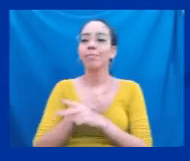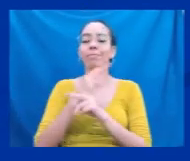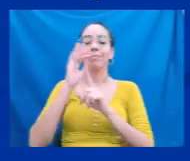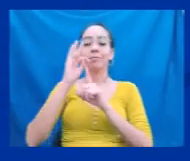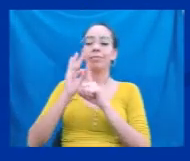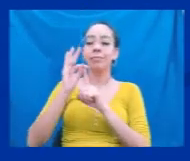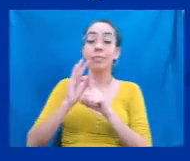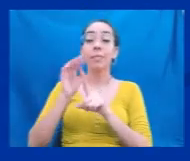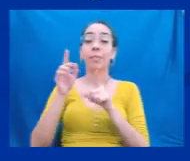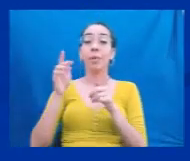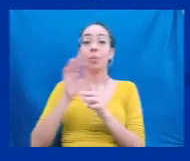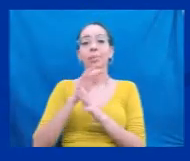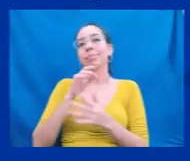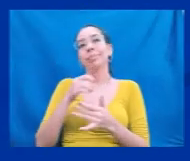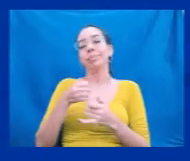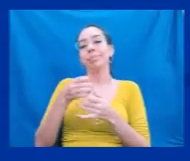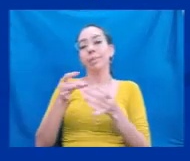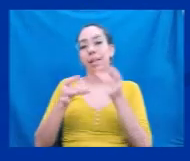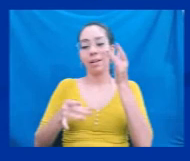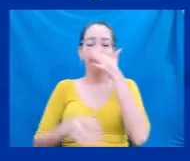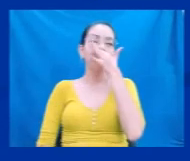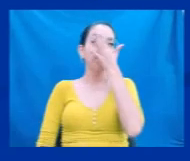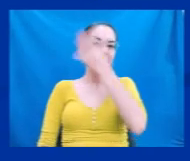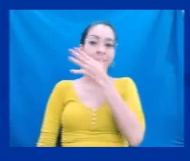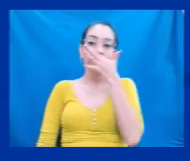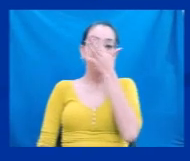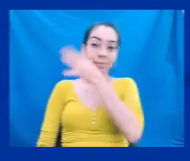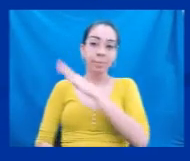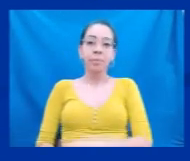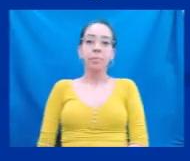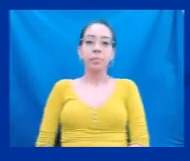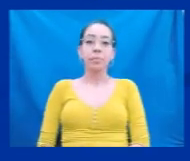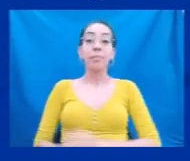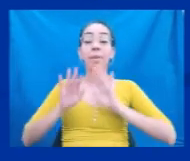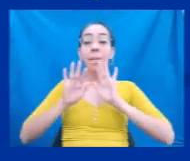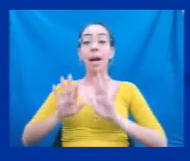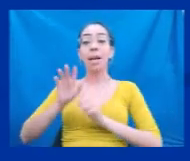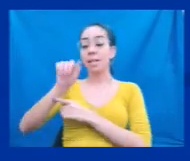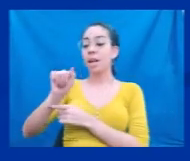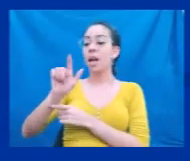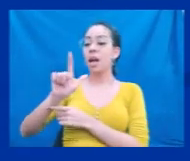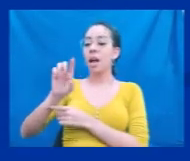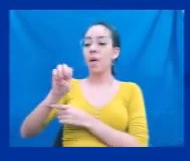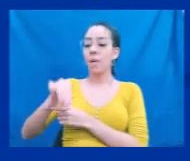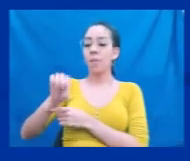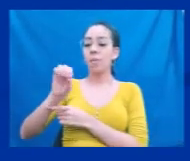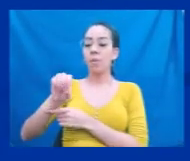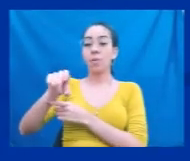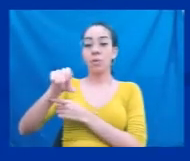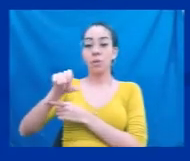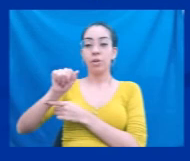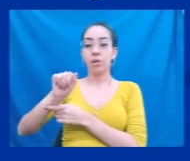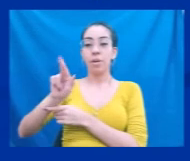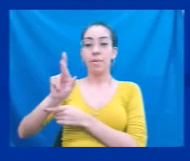exaustão, etc. Então, o que é, né, o nosso almoxarifado? O que é o nosso armazenamento dentro da nossa realidade? É dentro